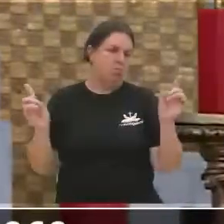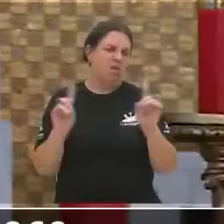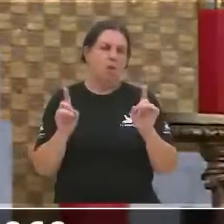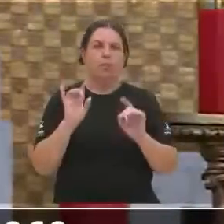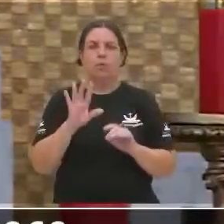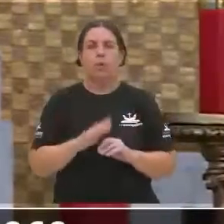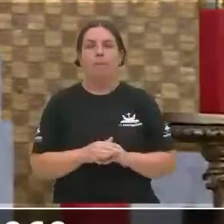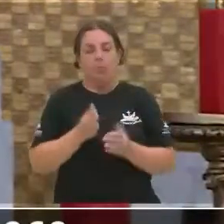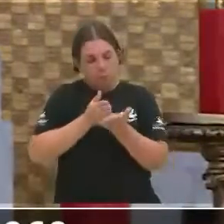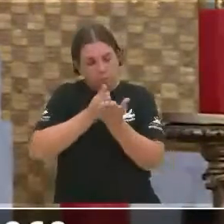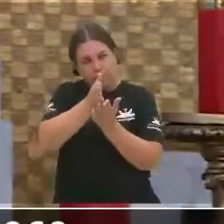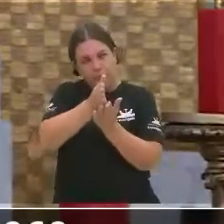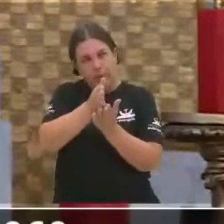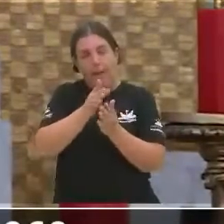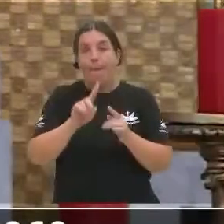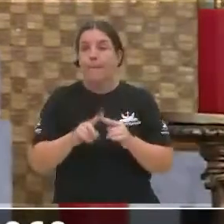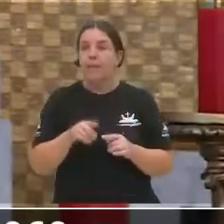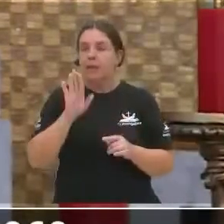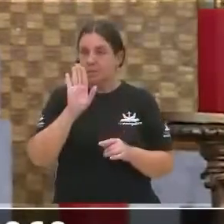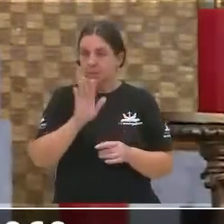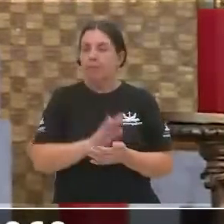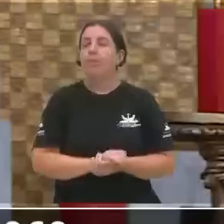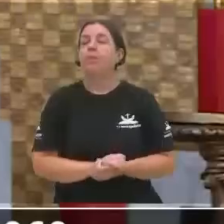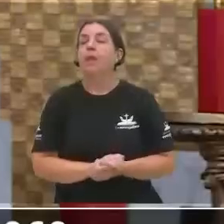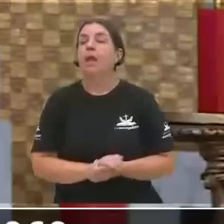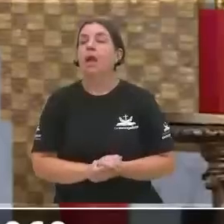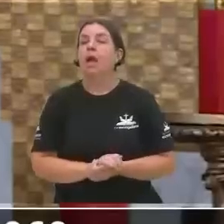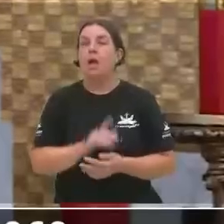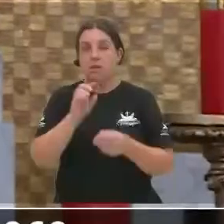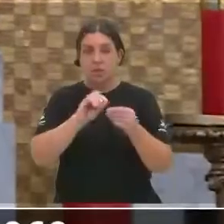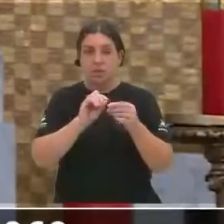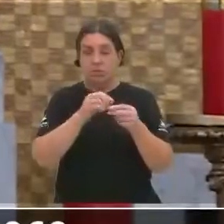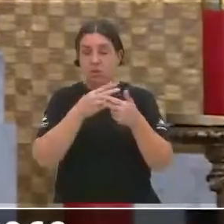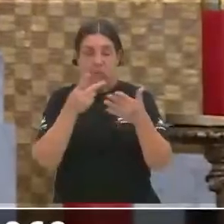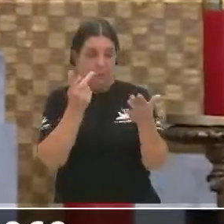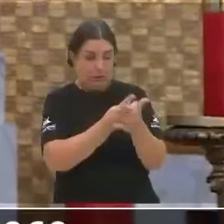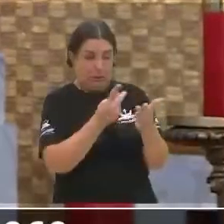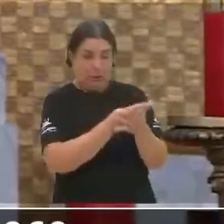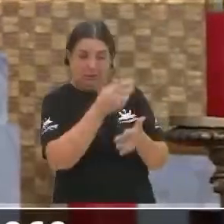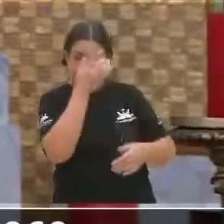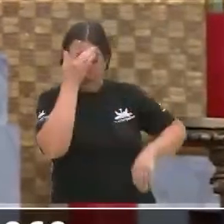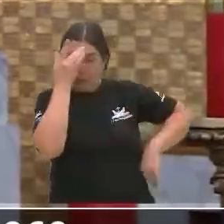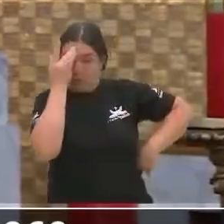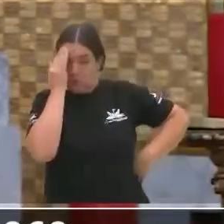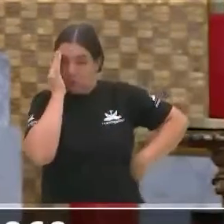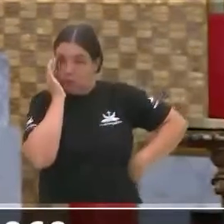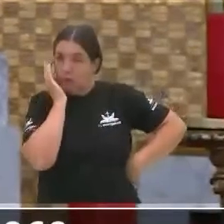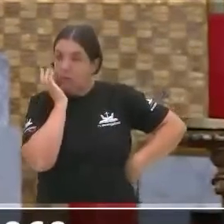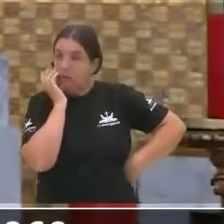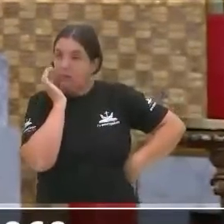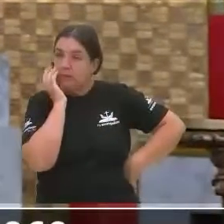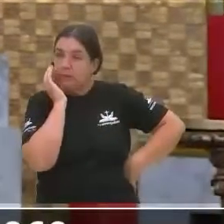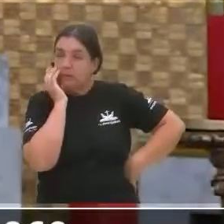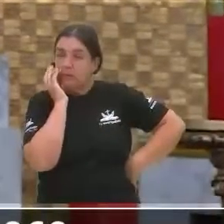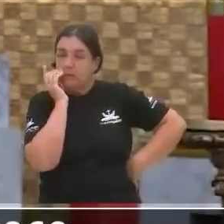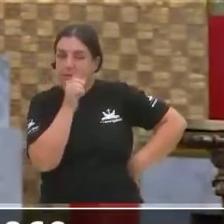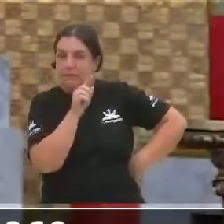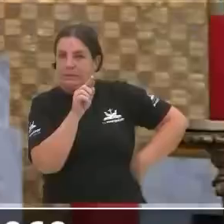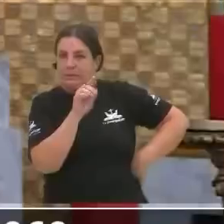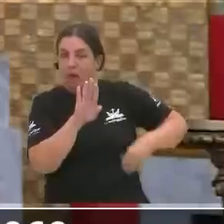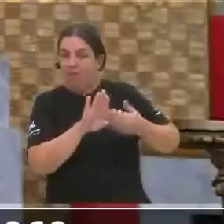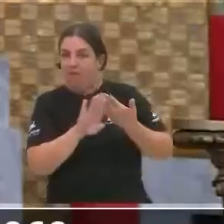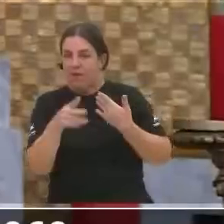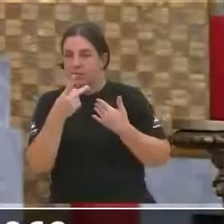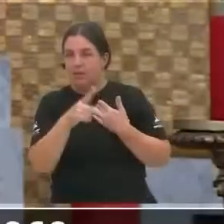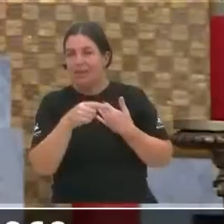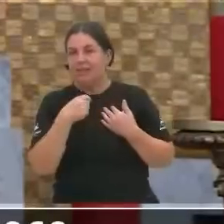reta mas só você faz uma coisa errada para alguém você sai de perto da pessoa